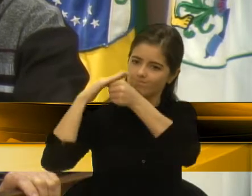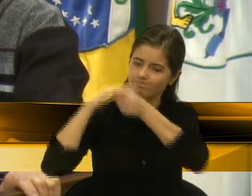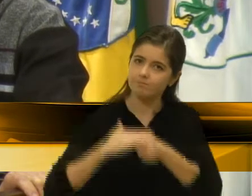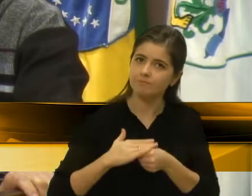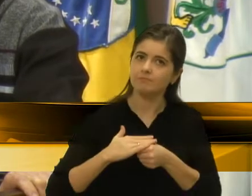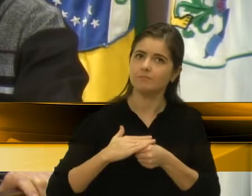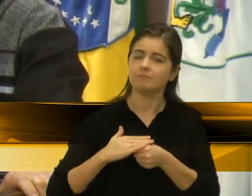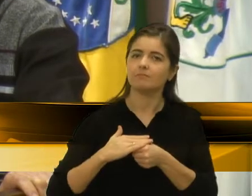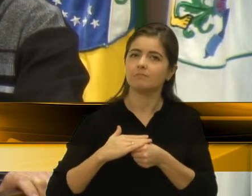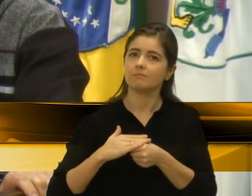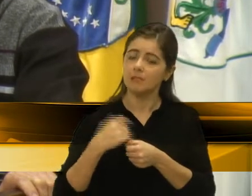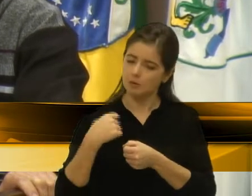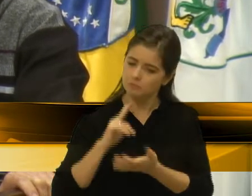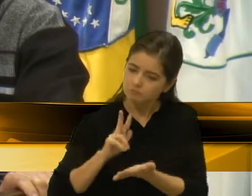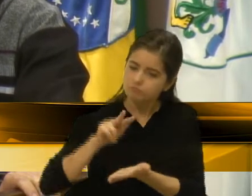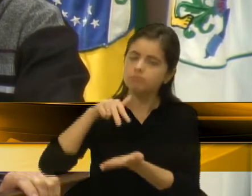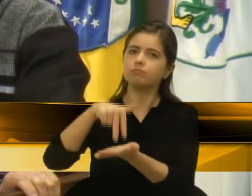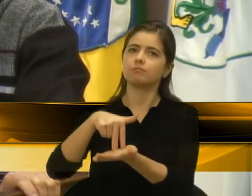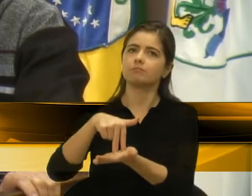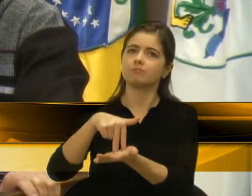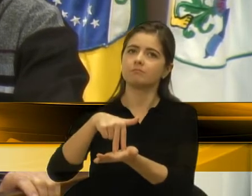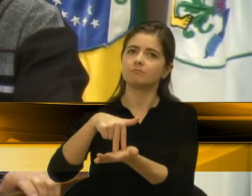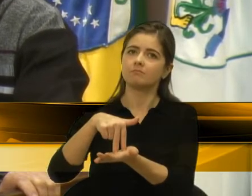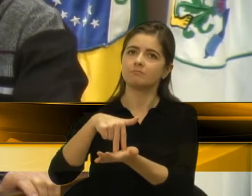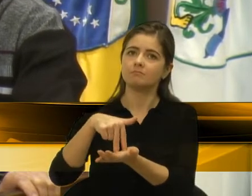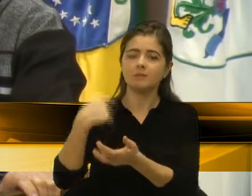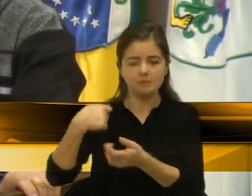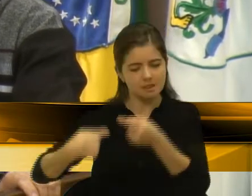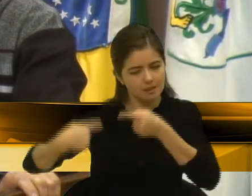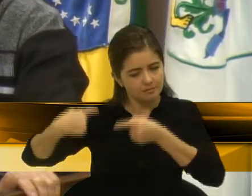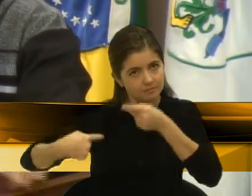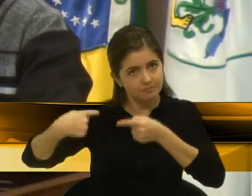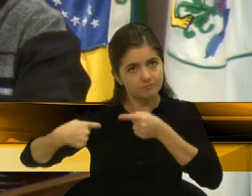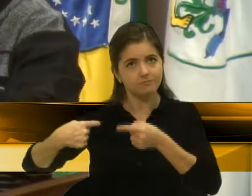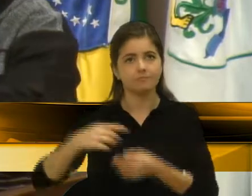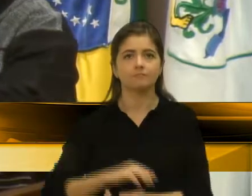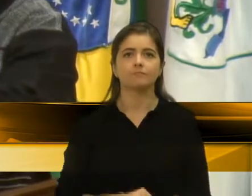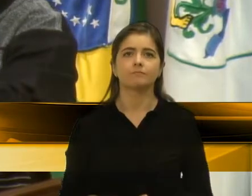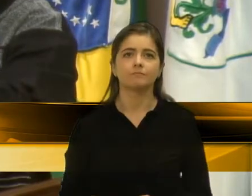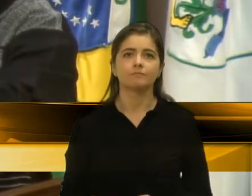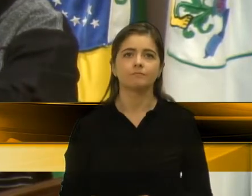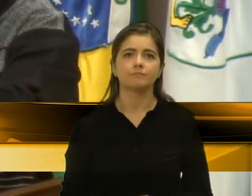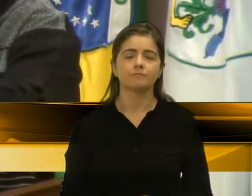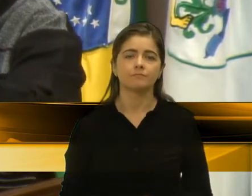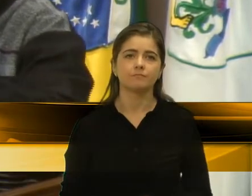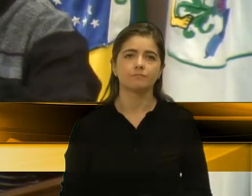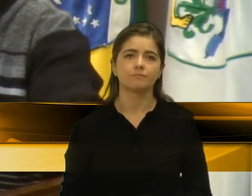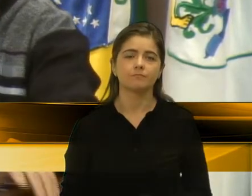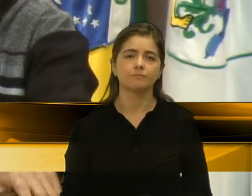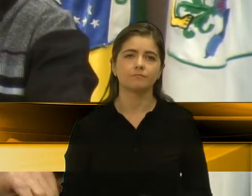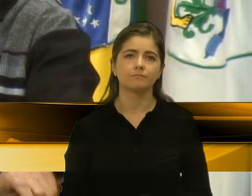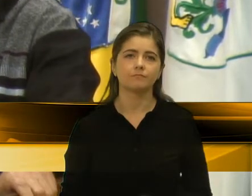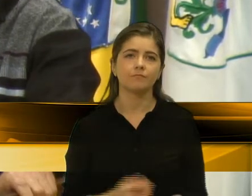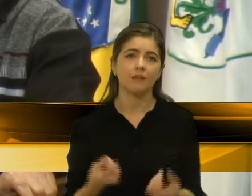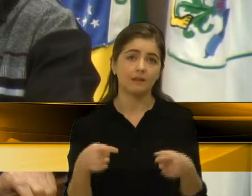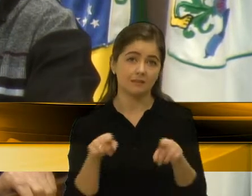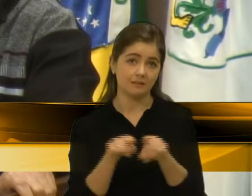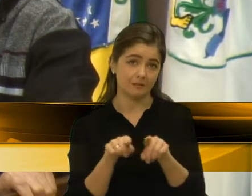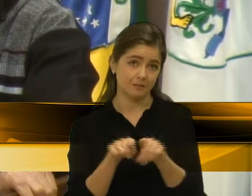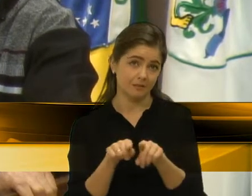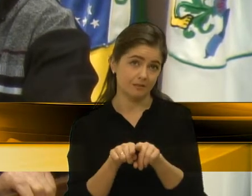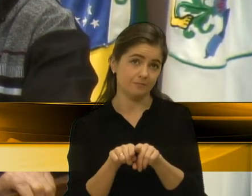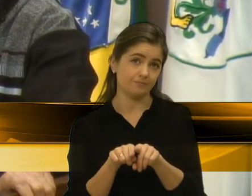vezes. E esse se impor, às vezes, a gente fala alguma coisa que não tem que ser falado, não tem que ser dito. Mas também fica